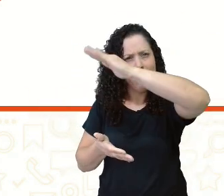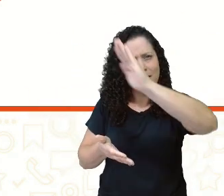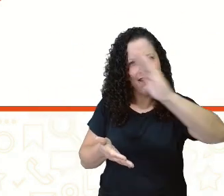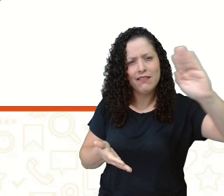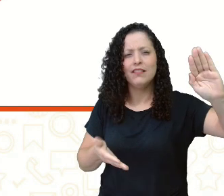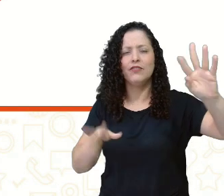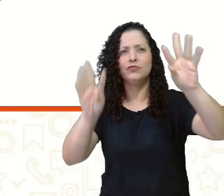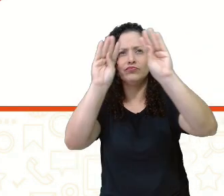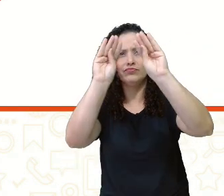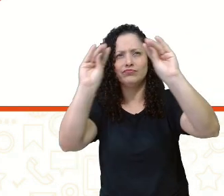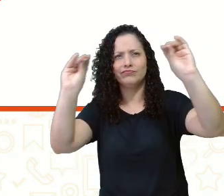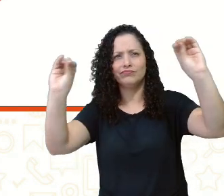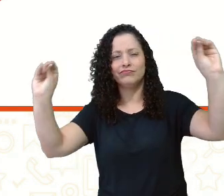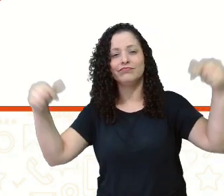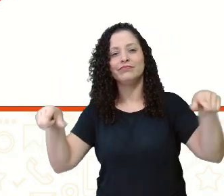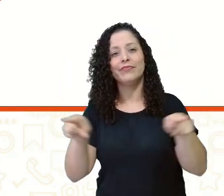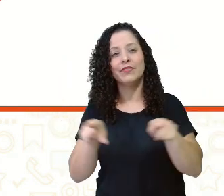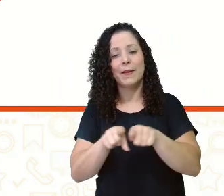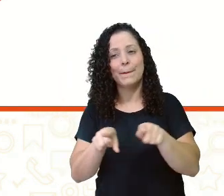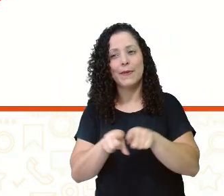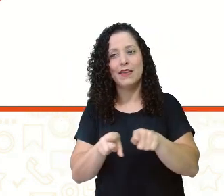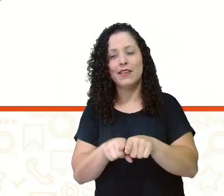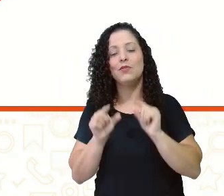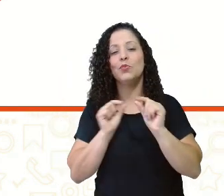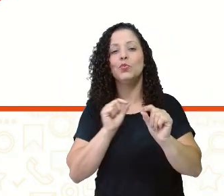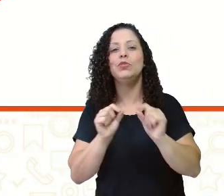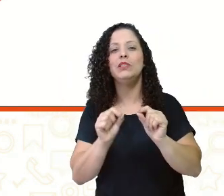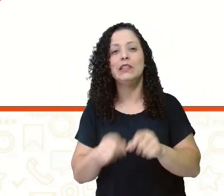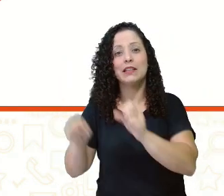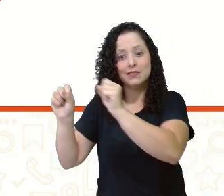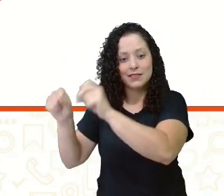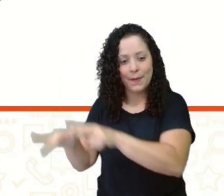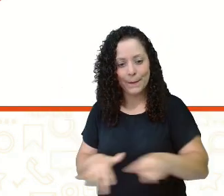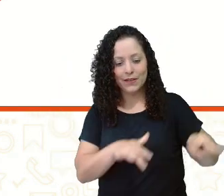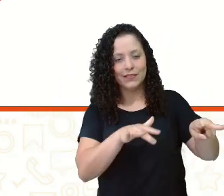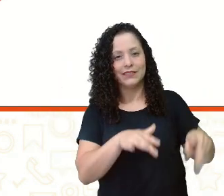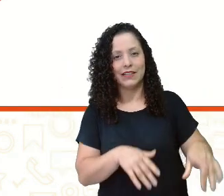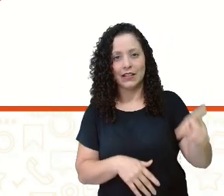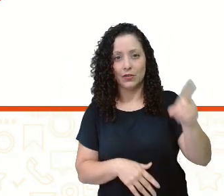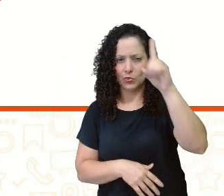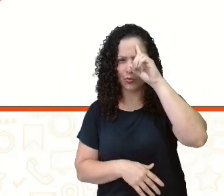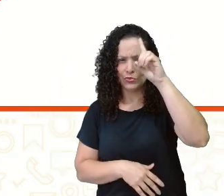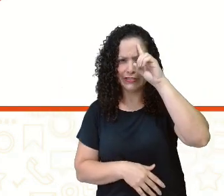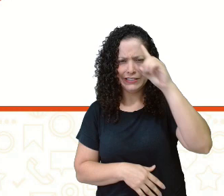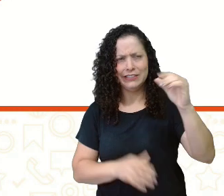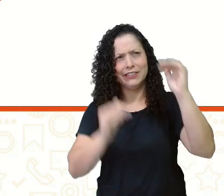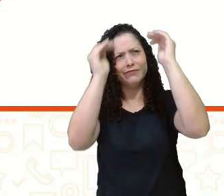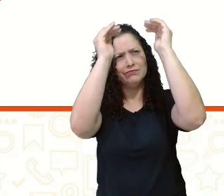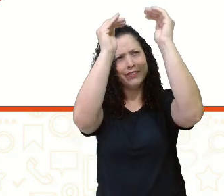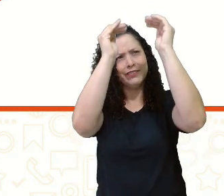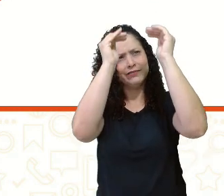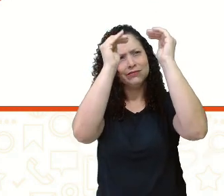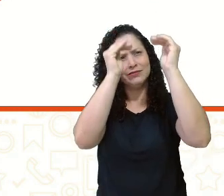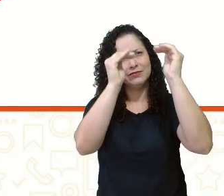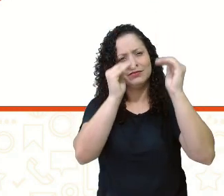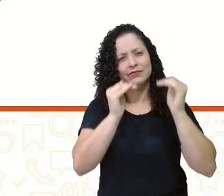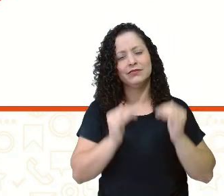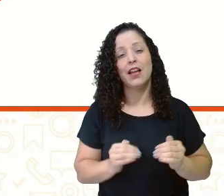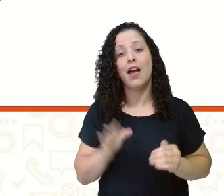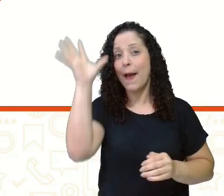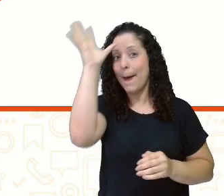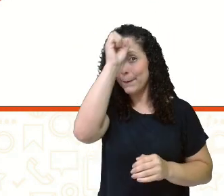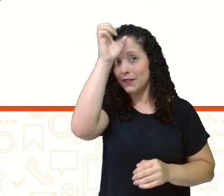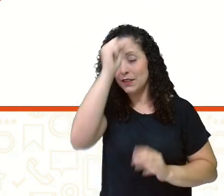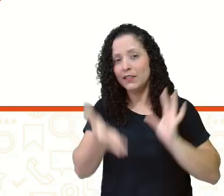as condições do tempo em cada dia da semana. E inclusive é importante para que ele aprenda de verdade os dias